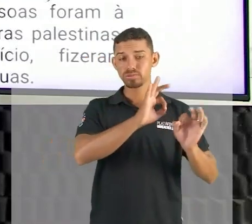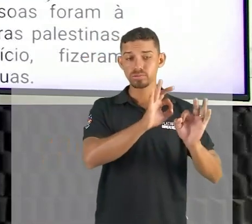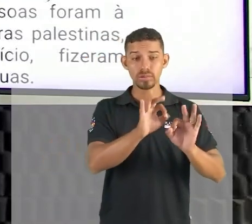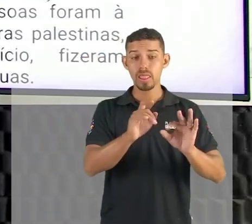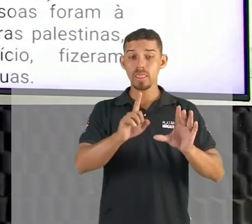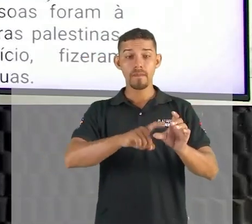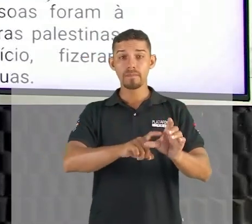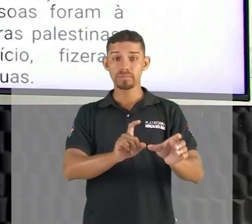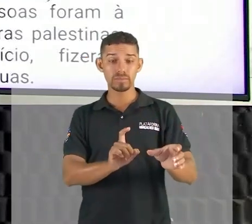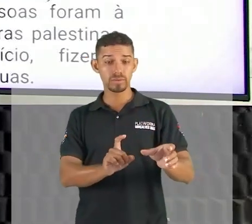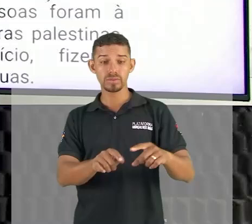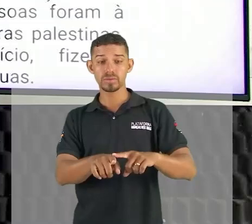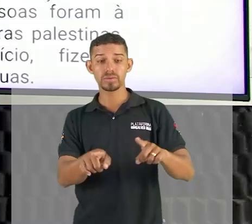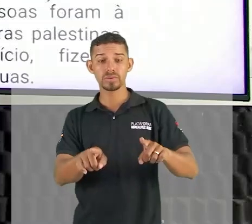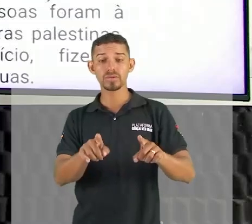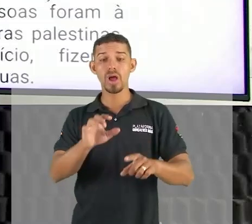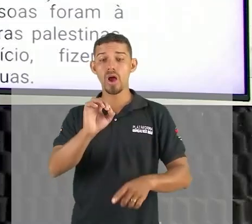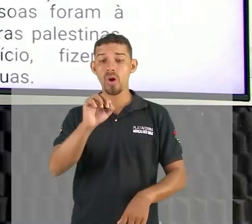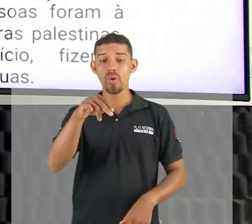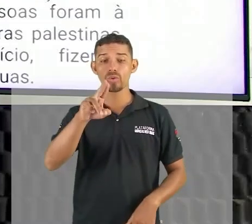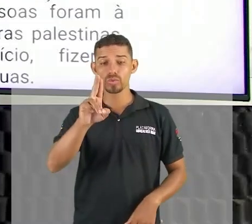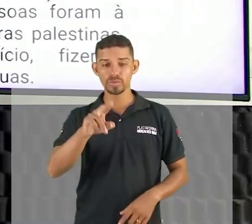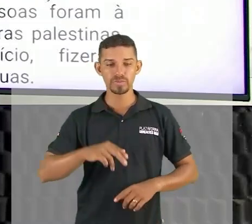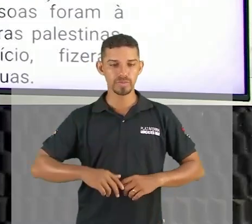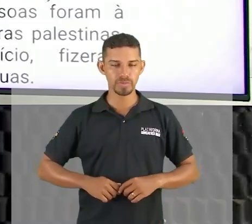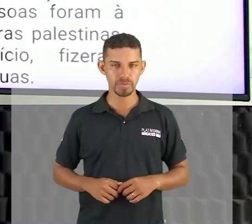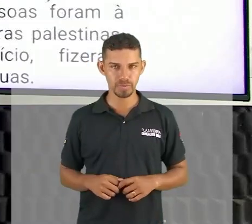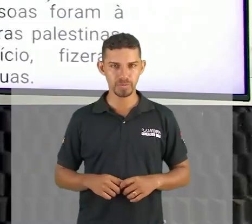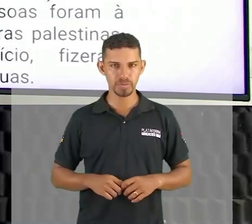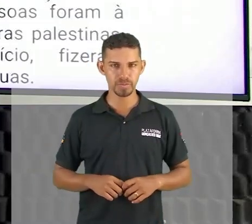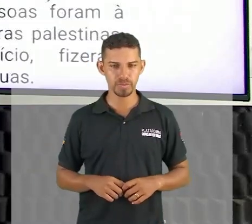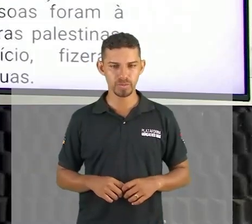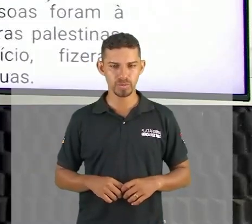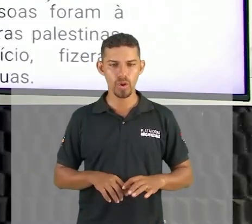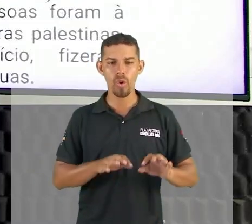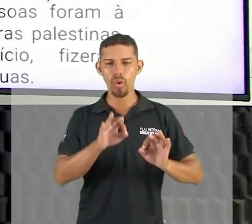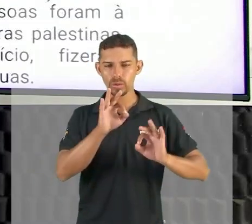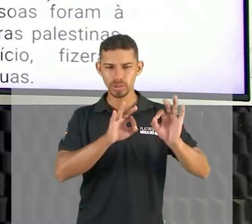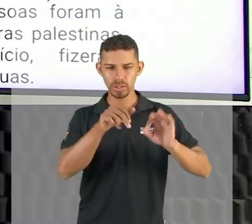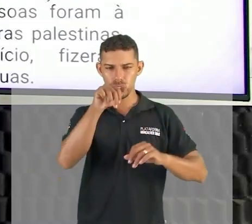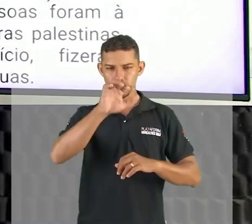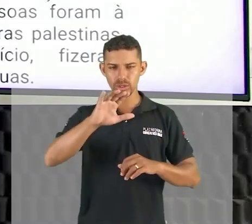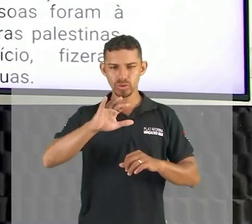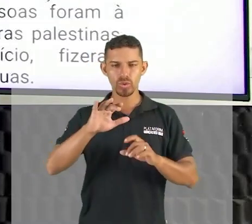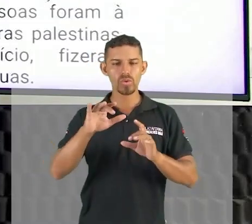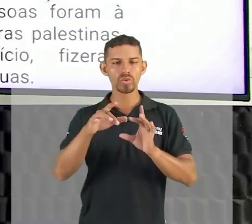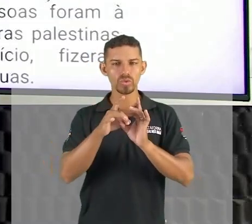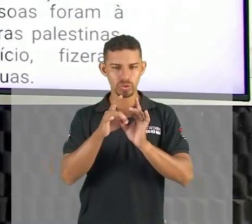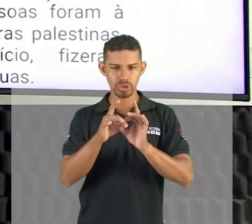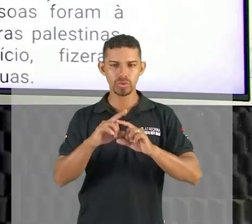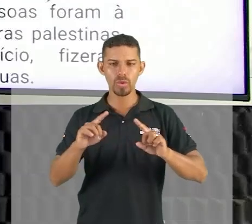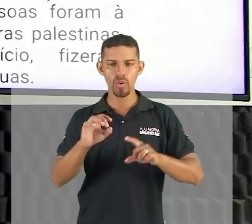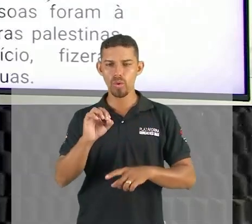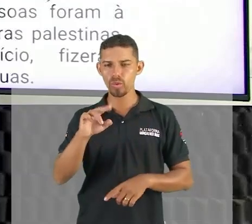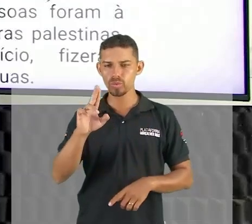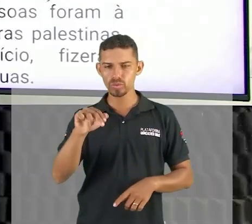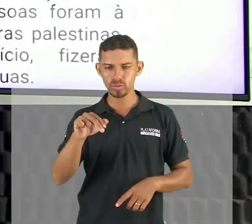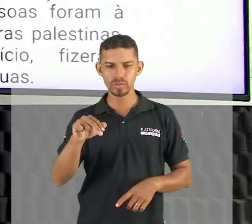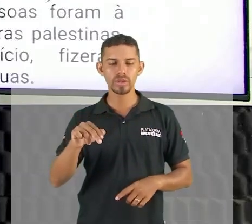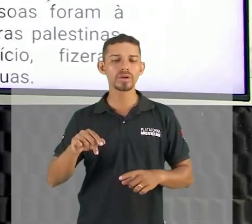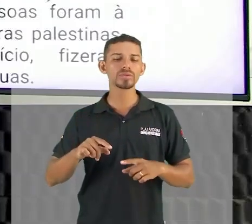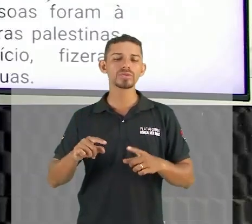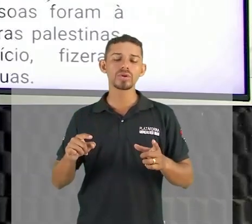não membro da Organização das Nações Unidas, ONU. O objetivo era esperar pelo nascimento, ao menos formal, de um